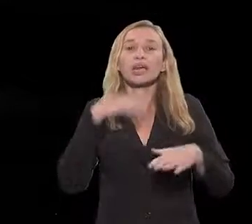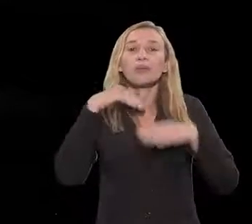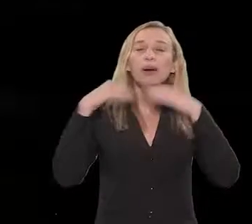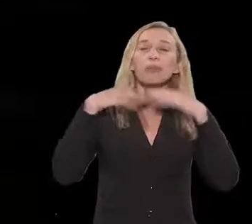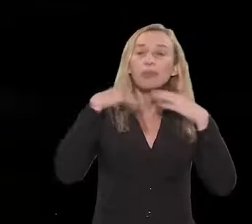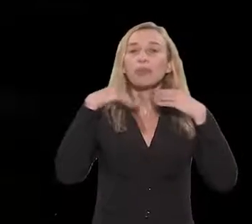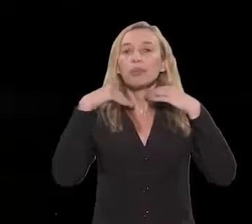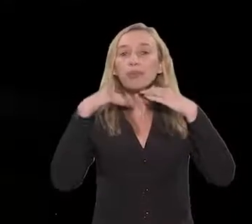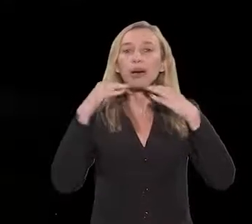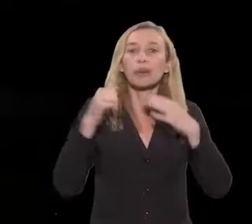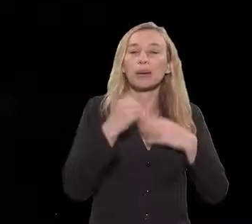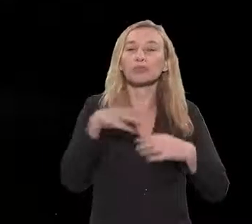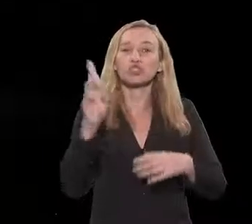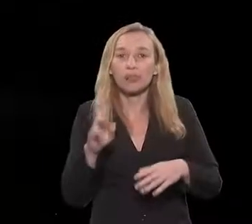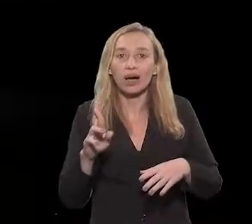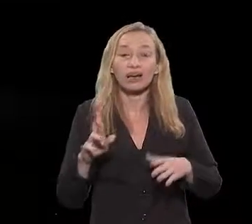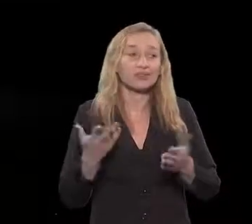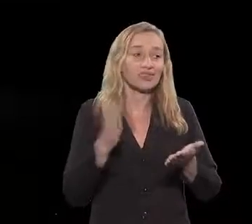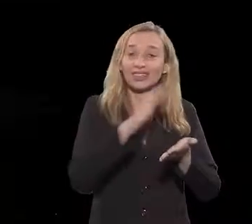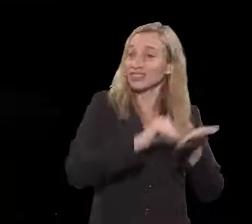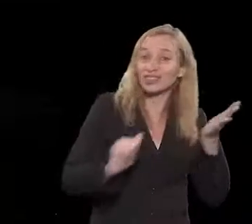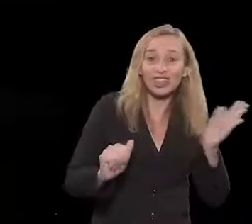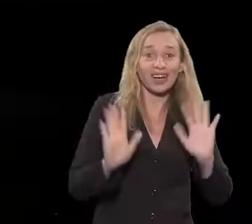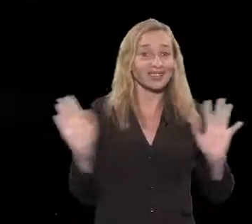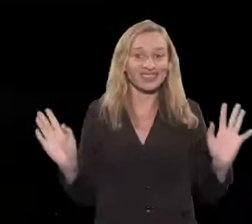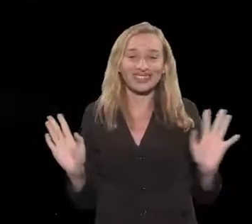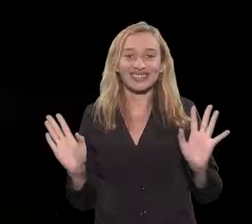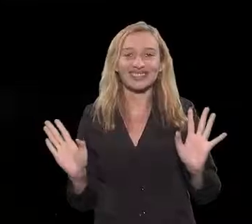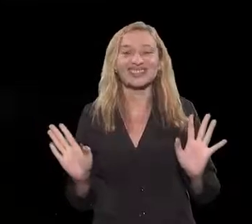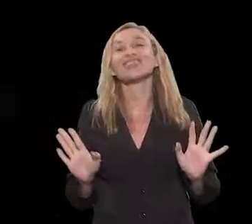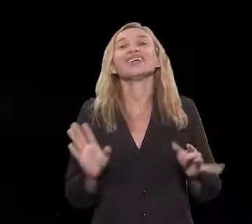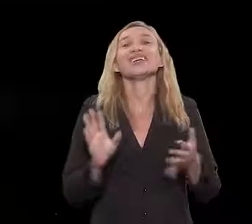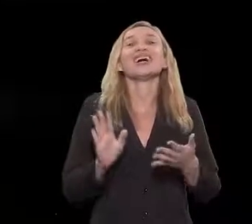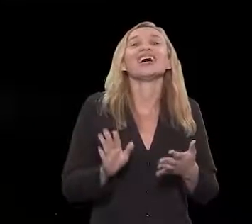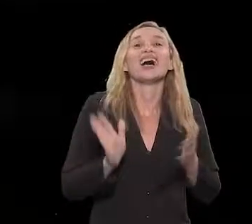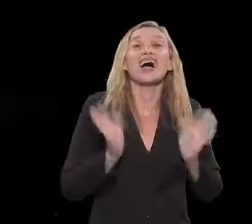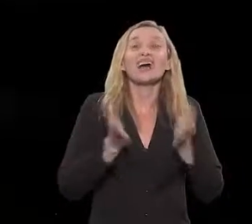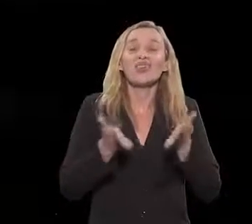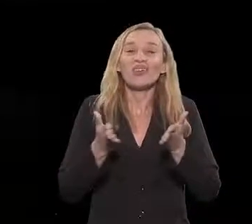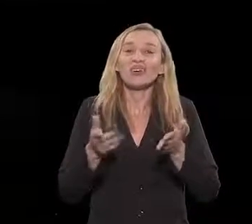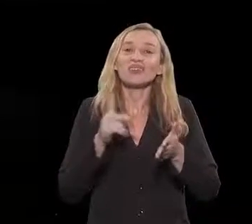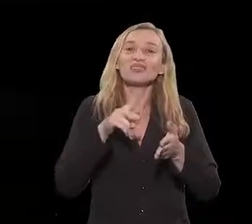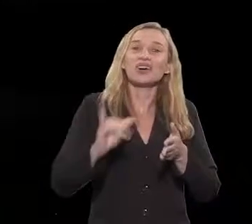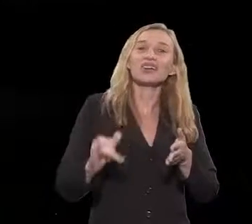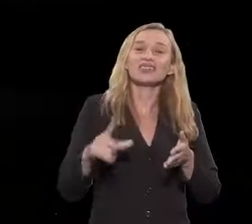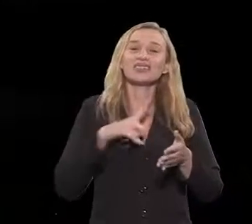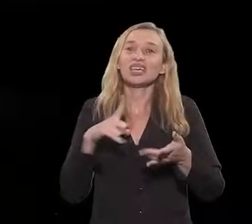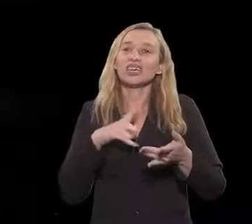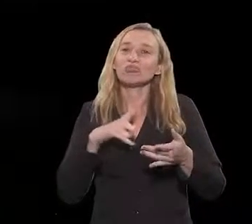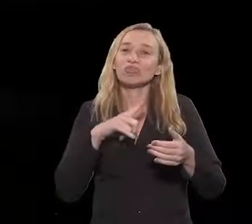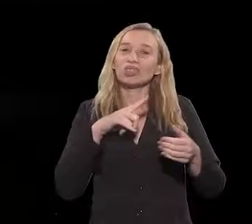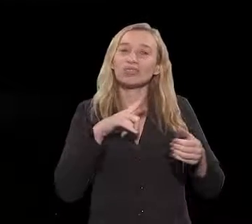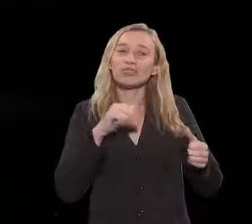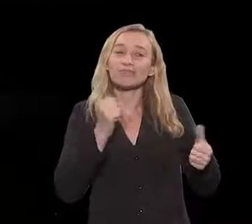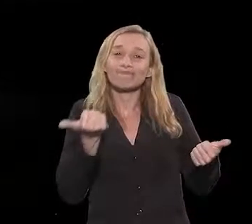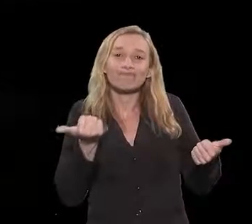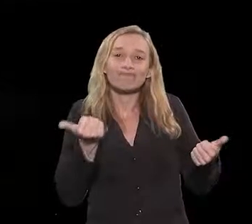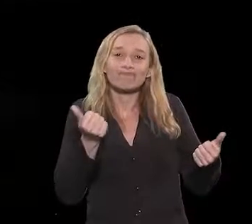fala, isso aí é papo de bar, vai cair por terra, hein? Sim. Não, o papo de bar agora vai ter uma